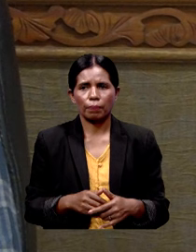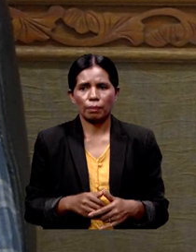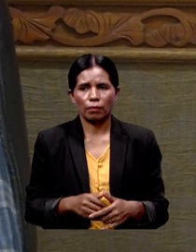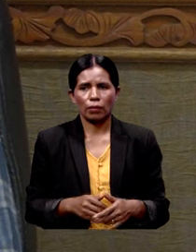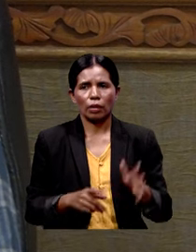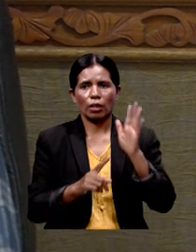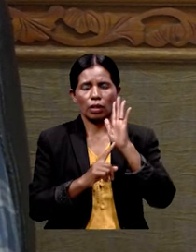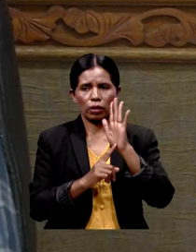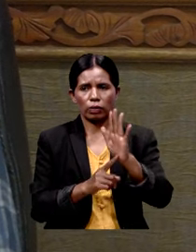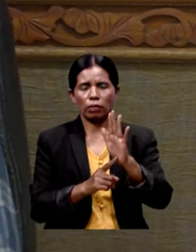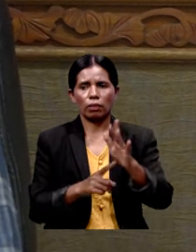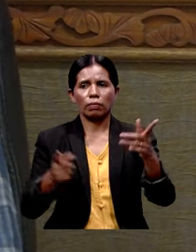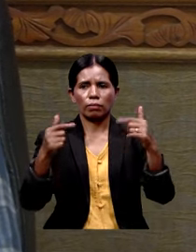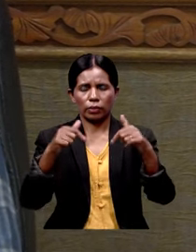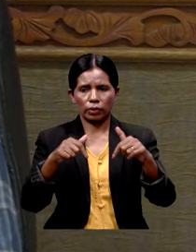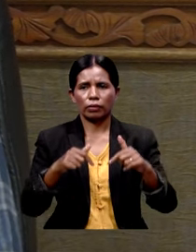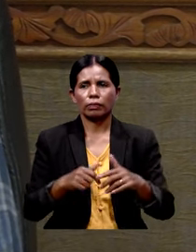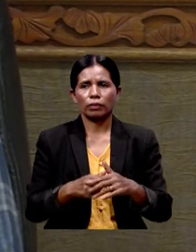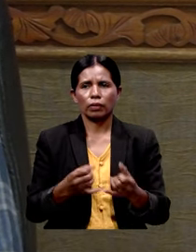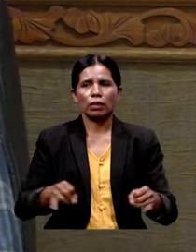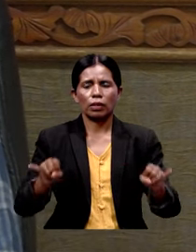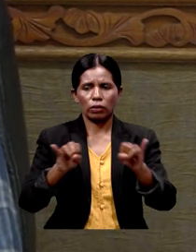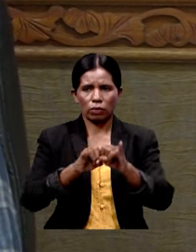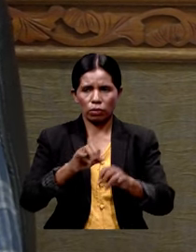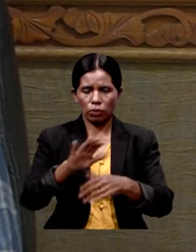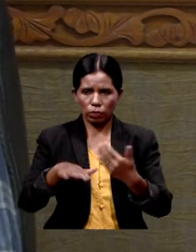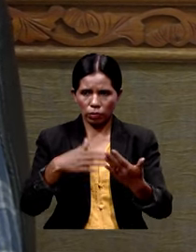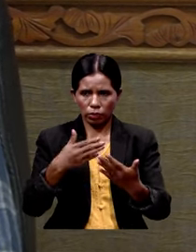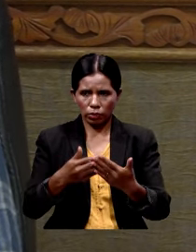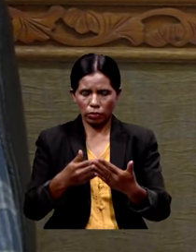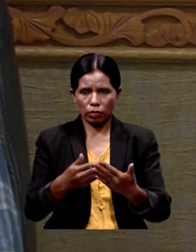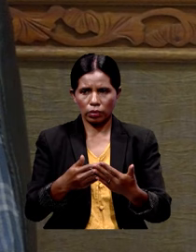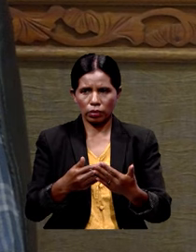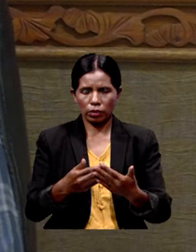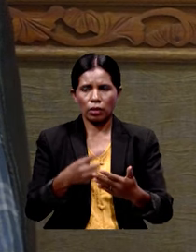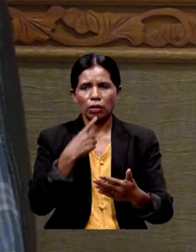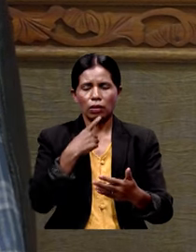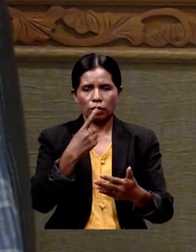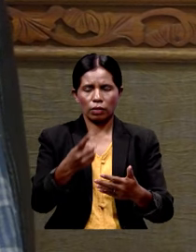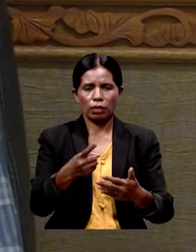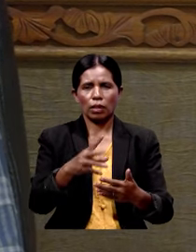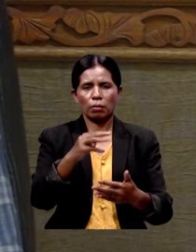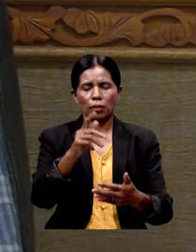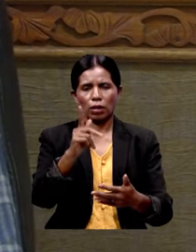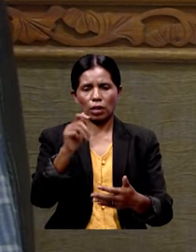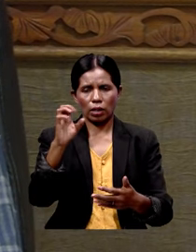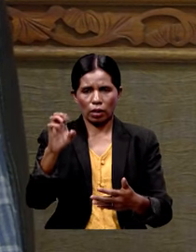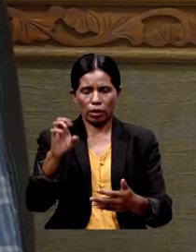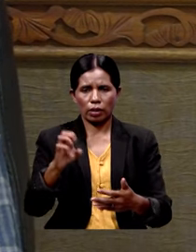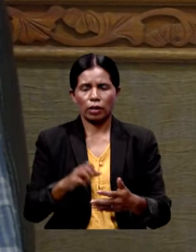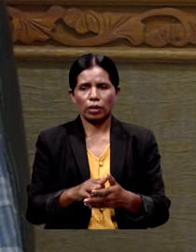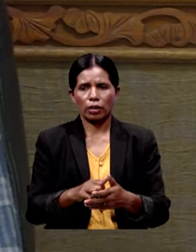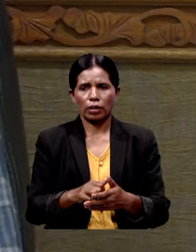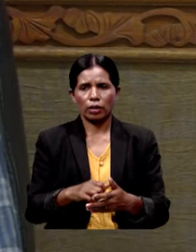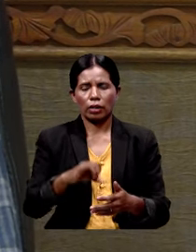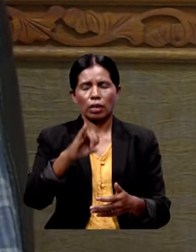ato mai instituição tudo instituição autônomo tudo nem porque tutela vai a Micae aí faz